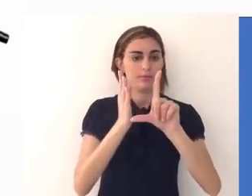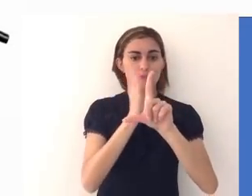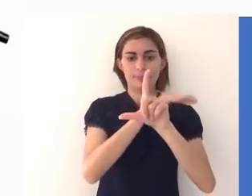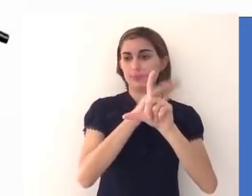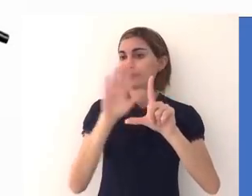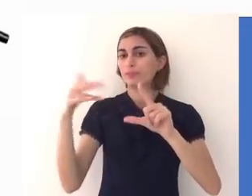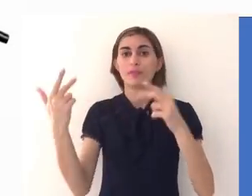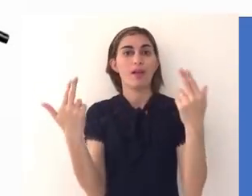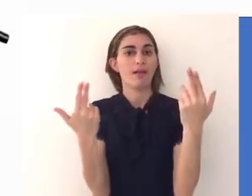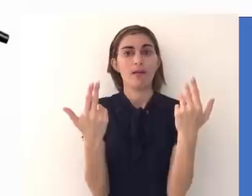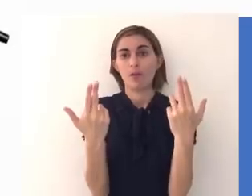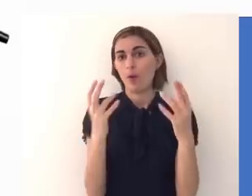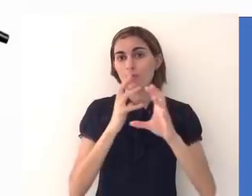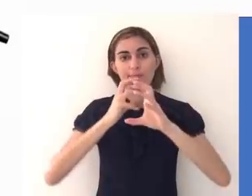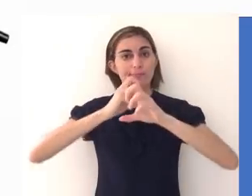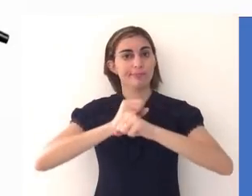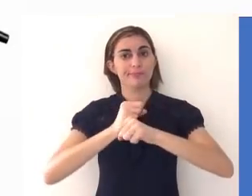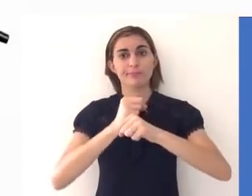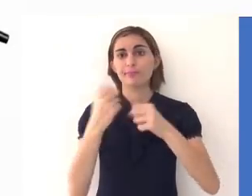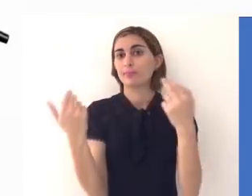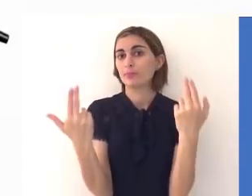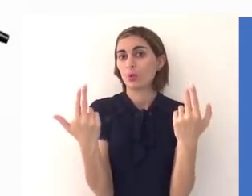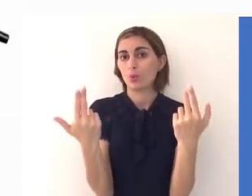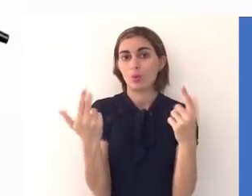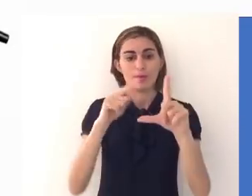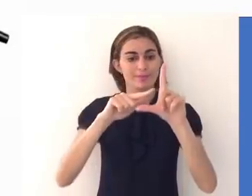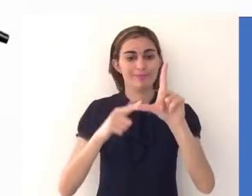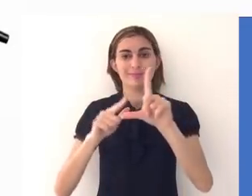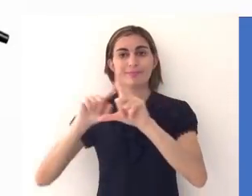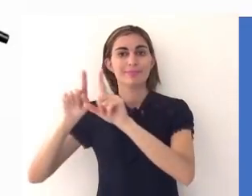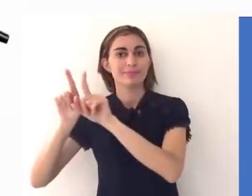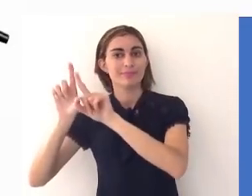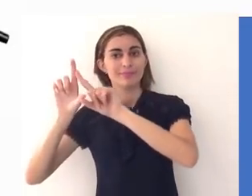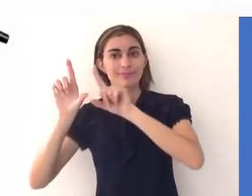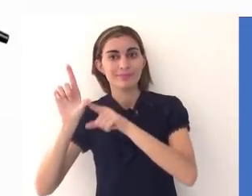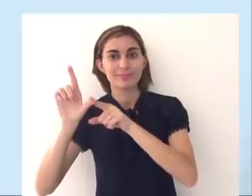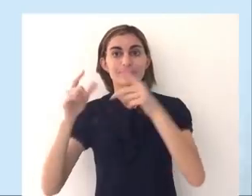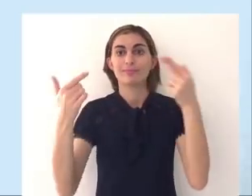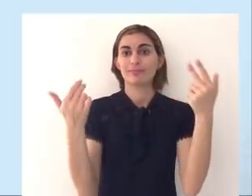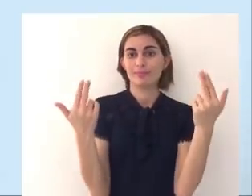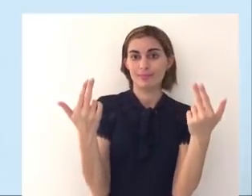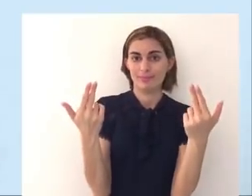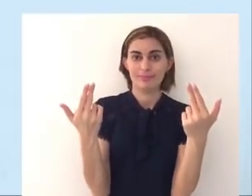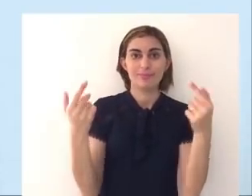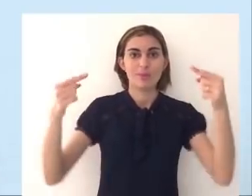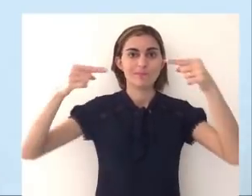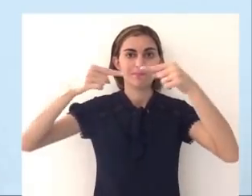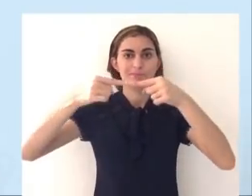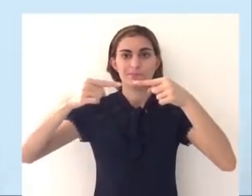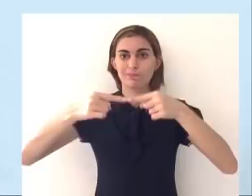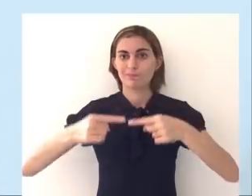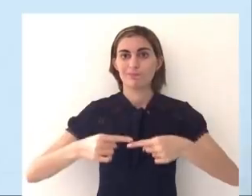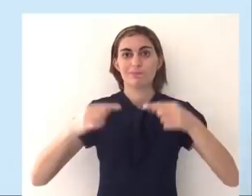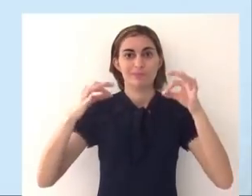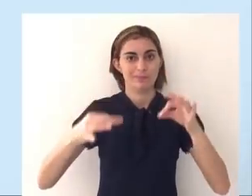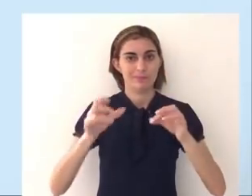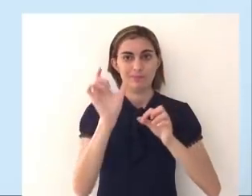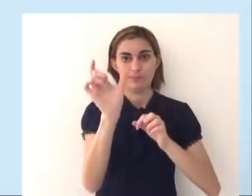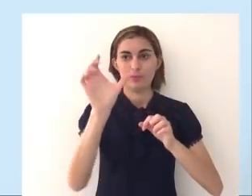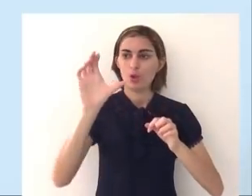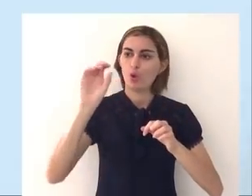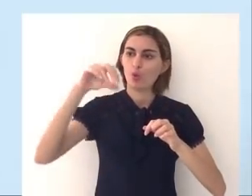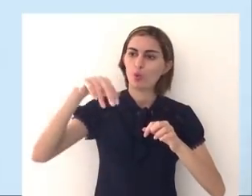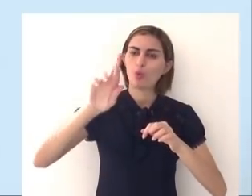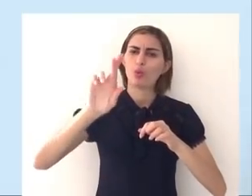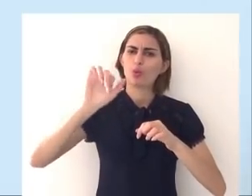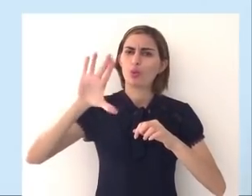lados correspondentes e os ângulos correspondentes são congruentes. Milena, tu está definindo congruência de triângulo usando a palavra